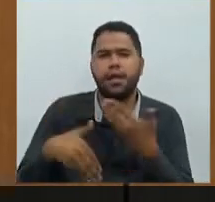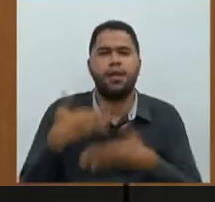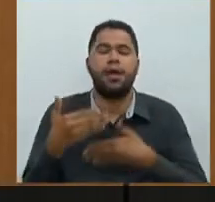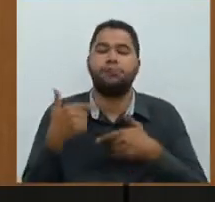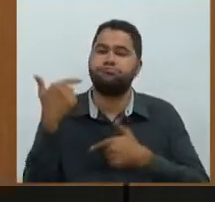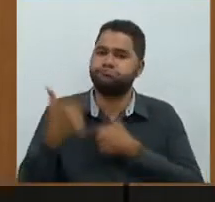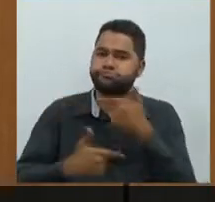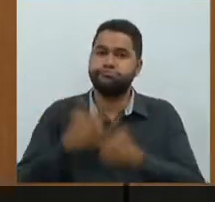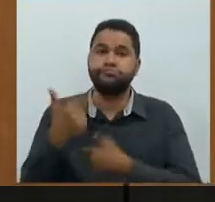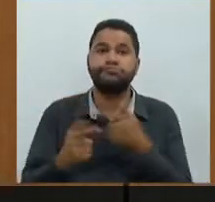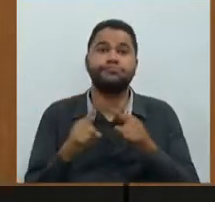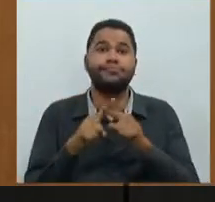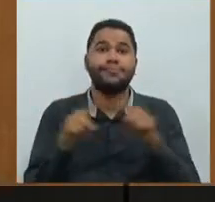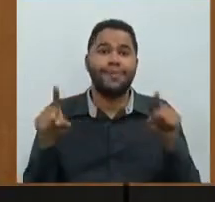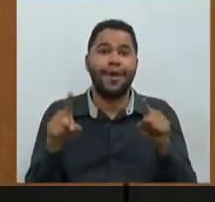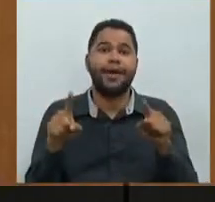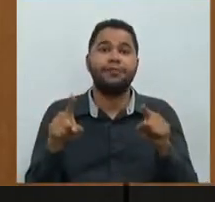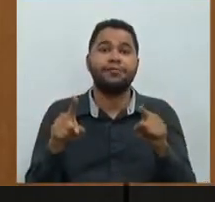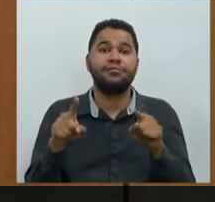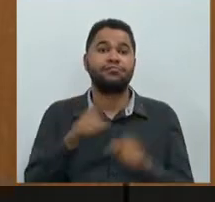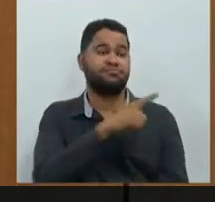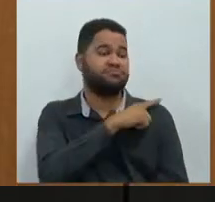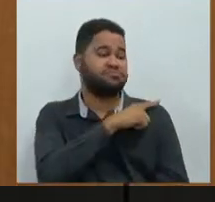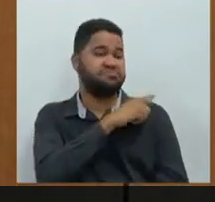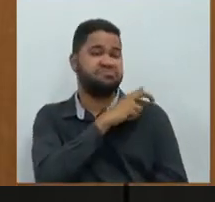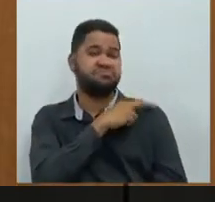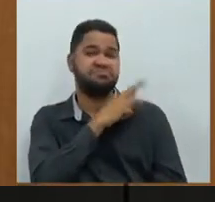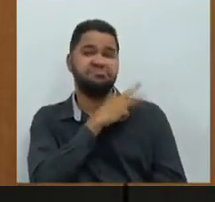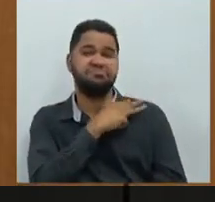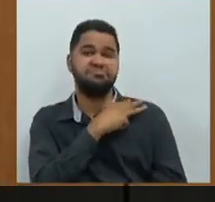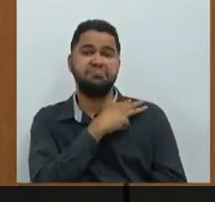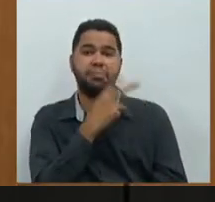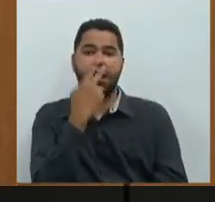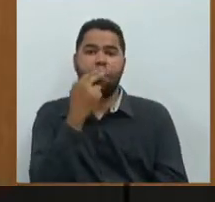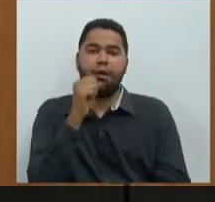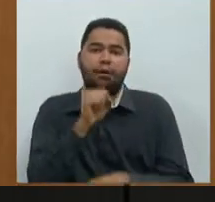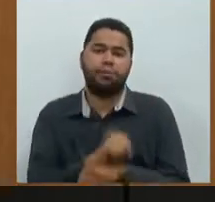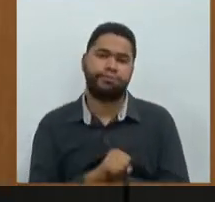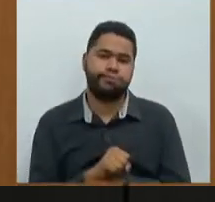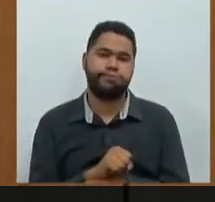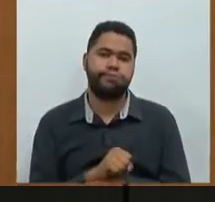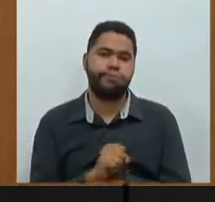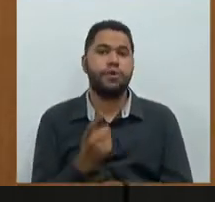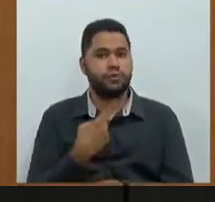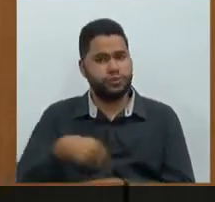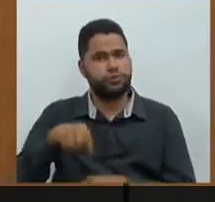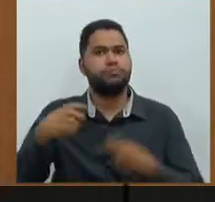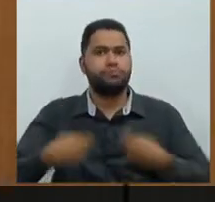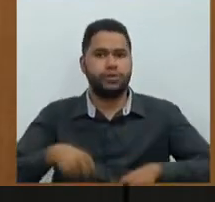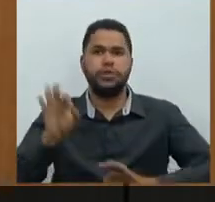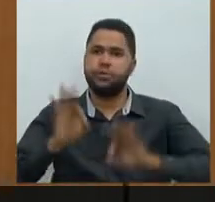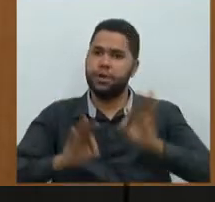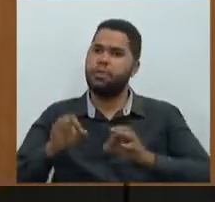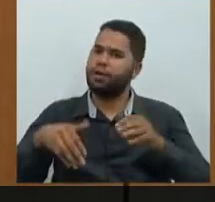excelente trabalho, mas, quando chega no ensino médio, infelizmente, paralisa. E a gente tem que preparar que esses